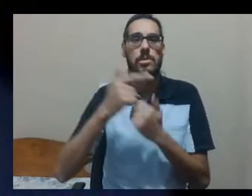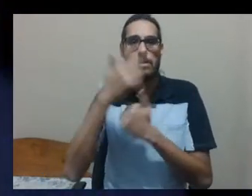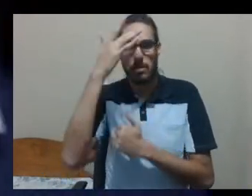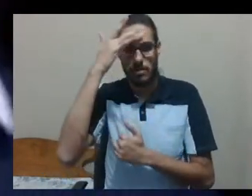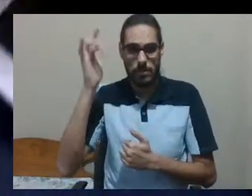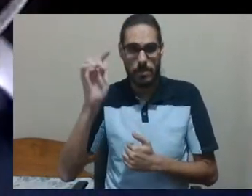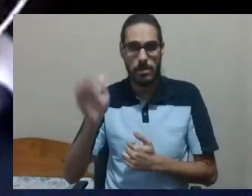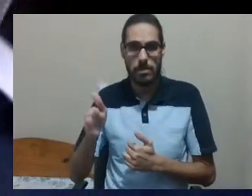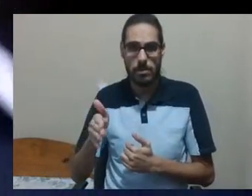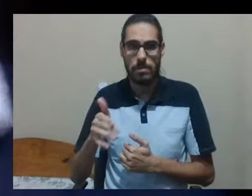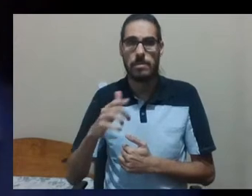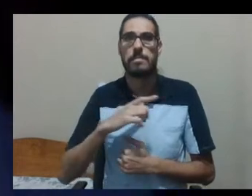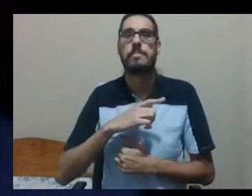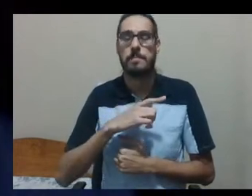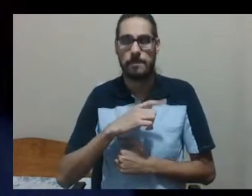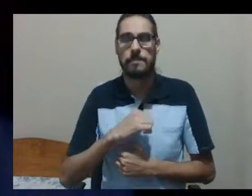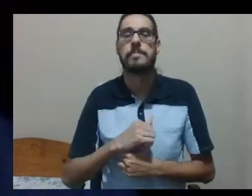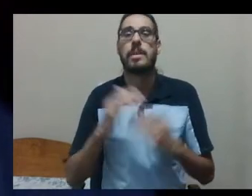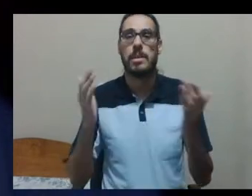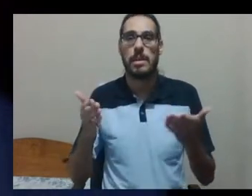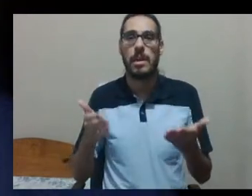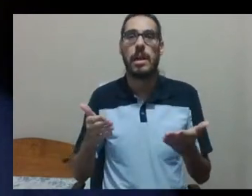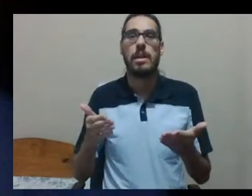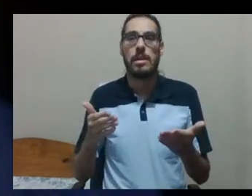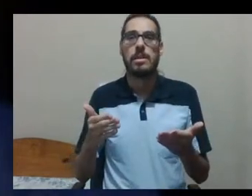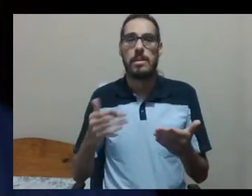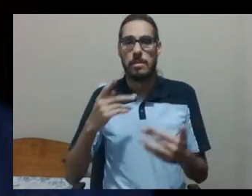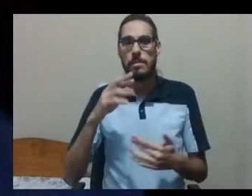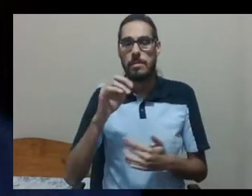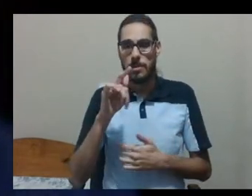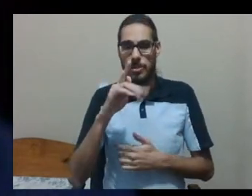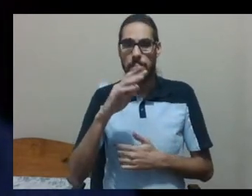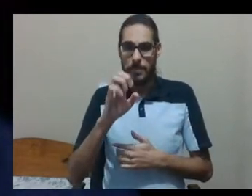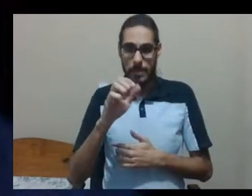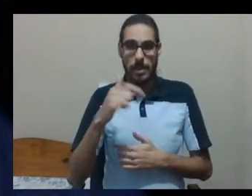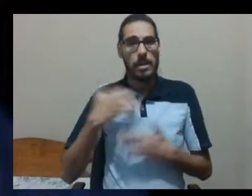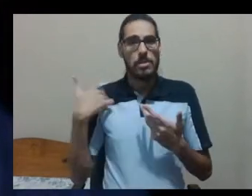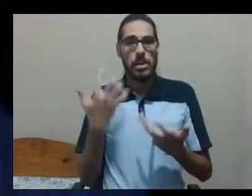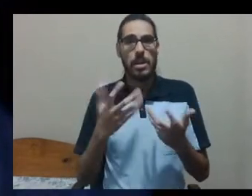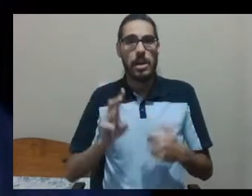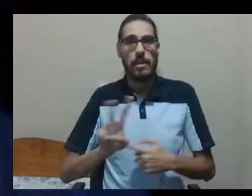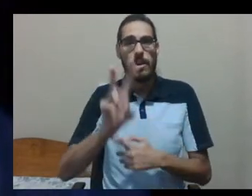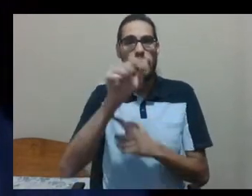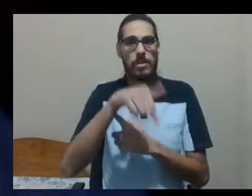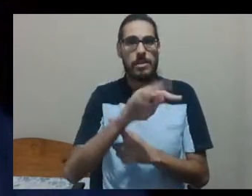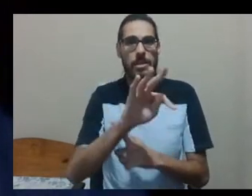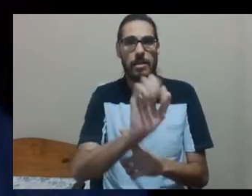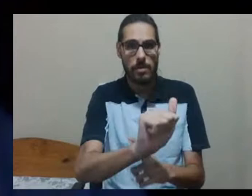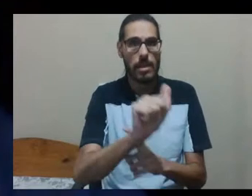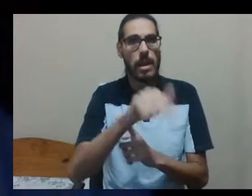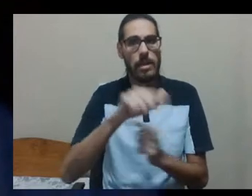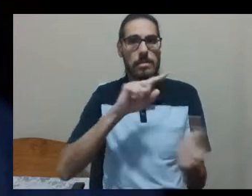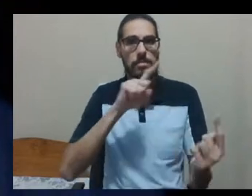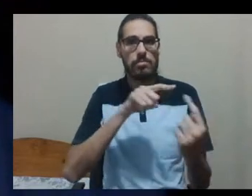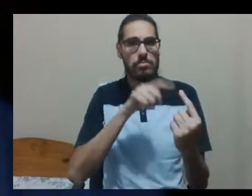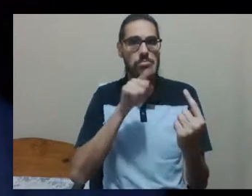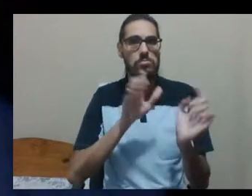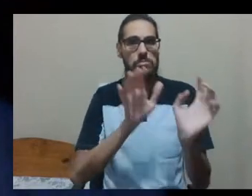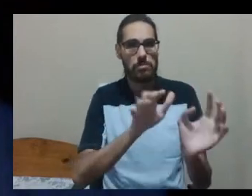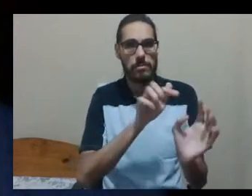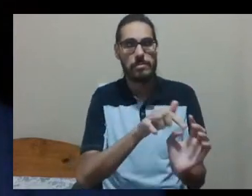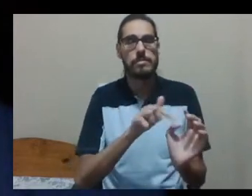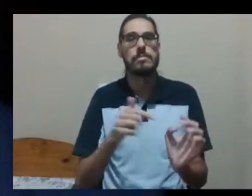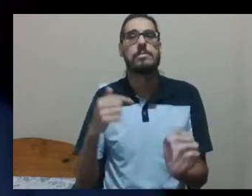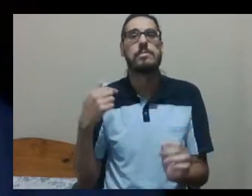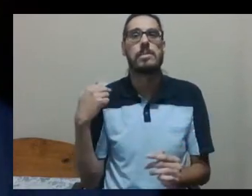Celso colocou, nós queremos valorizar os nossos técnico-administrativos, né? Essa é a nossa intenção, com